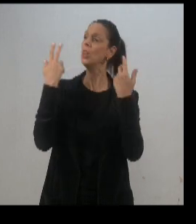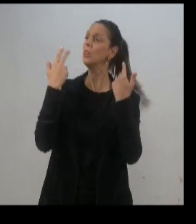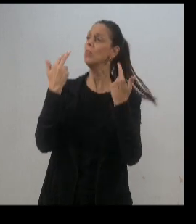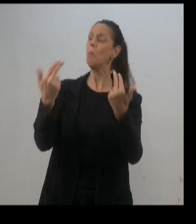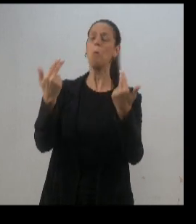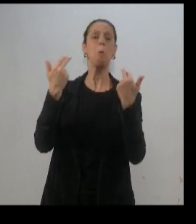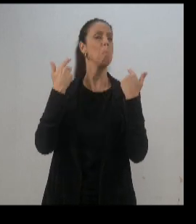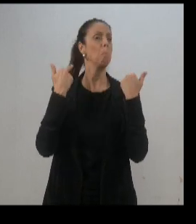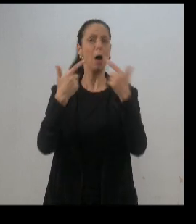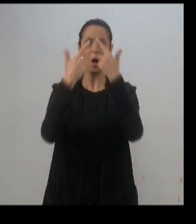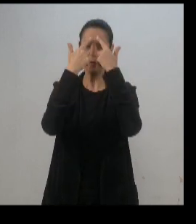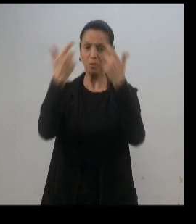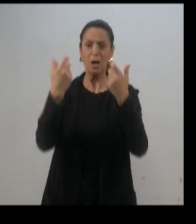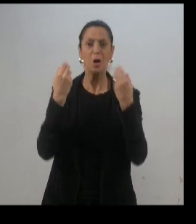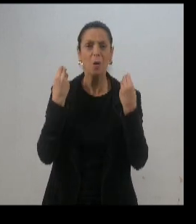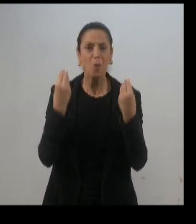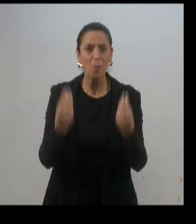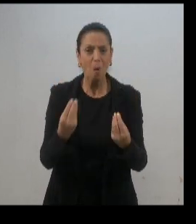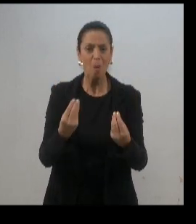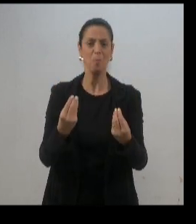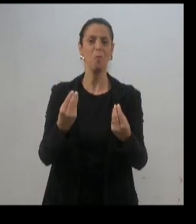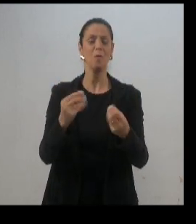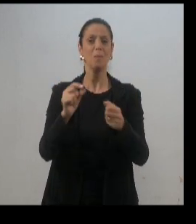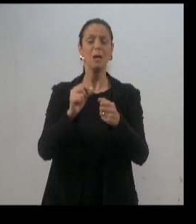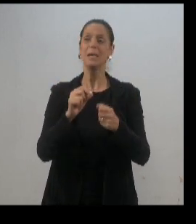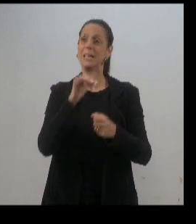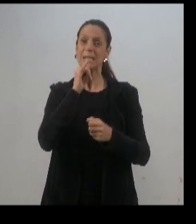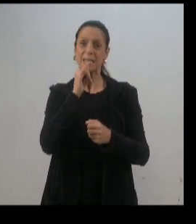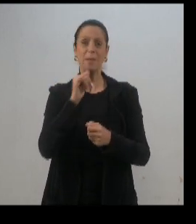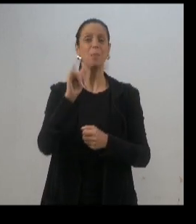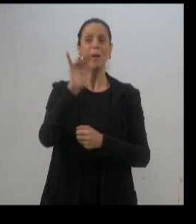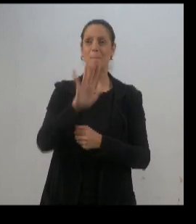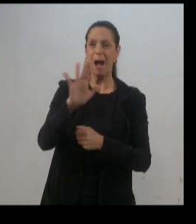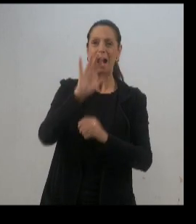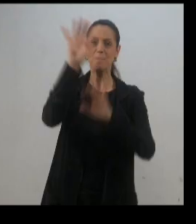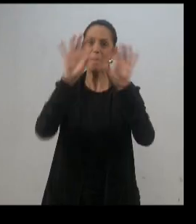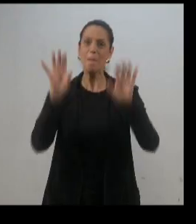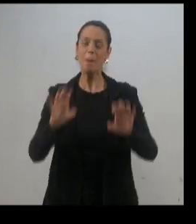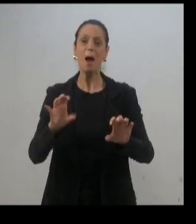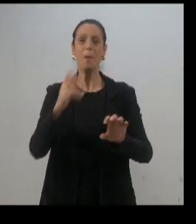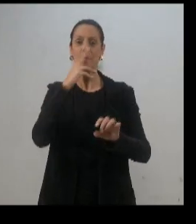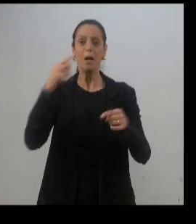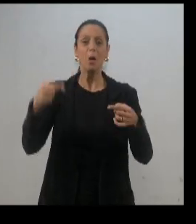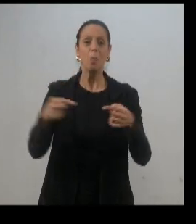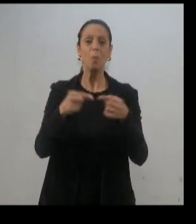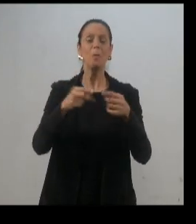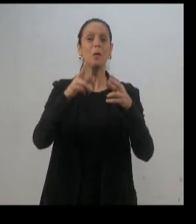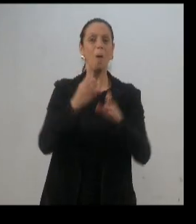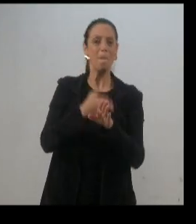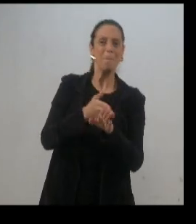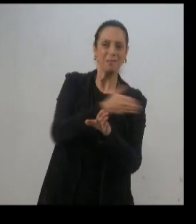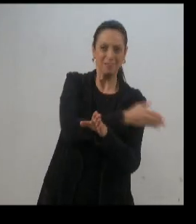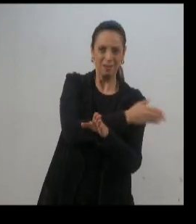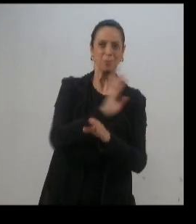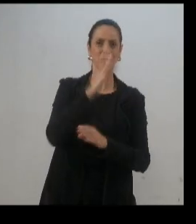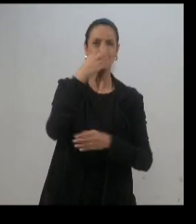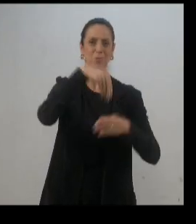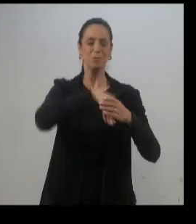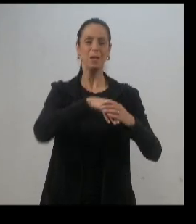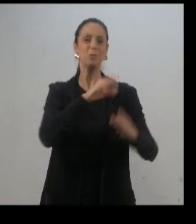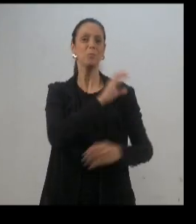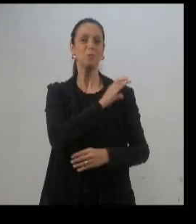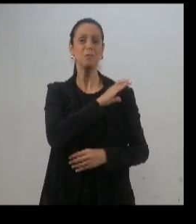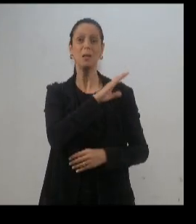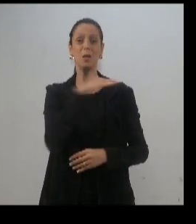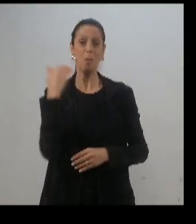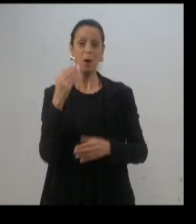violência, reproduzindo elementos que lembram o que acontece no Cantinho Bom Pastor. Mas agora como forma de brincadeira. Isso não